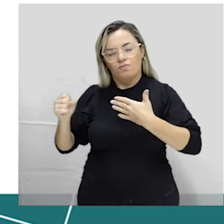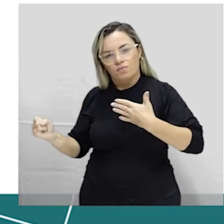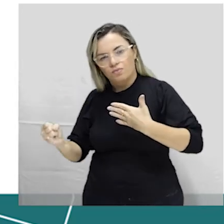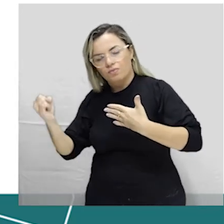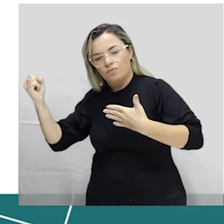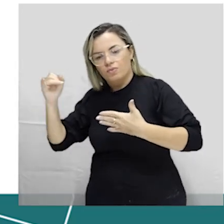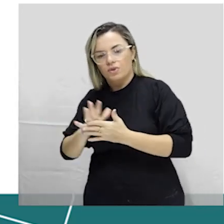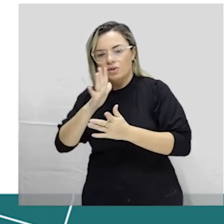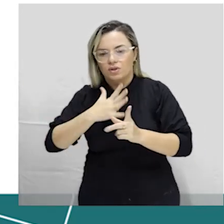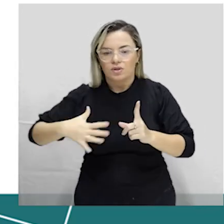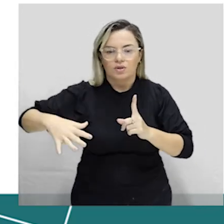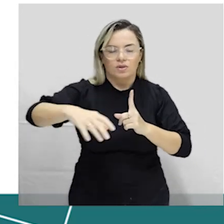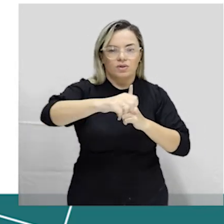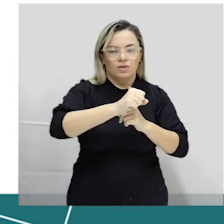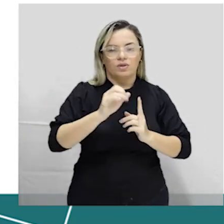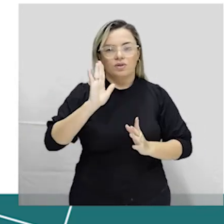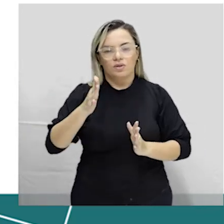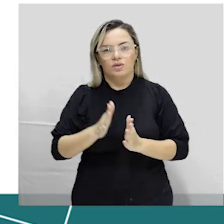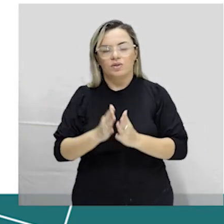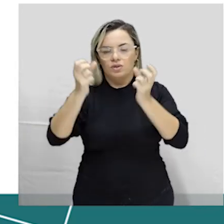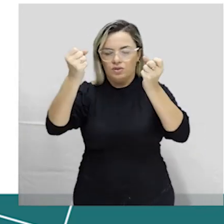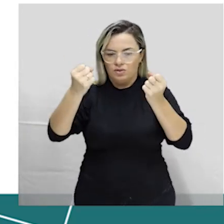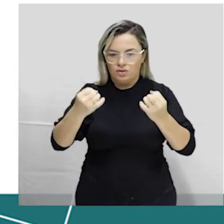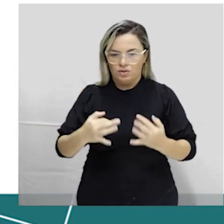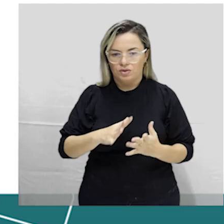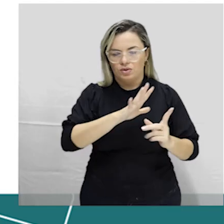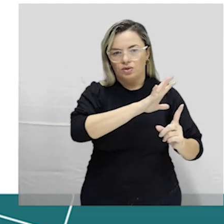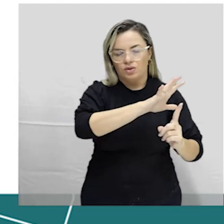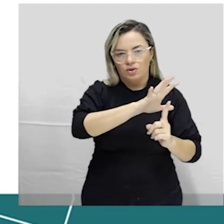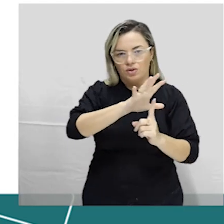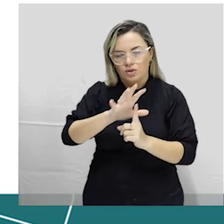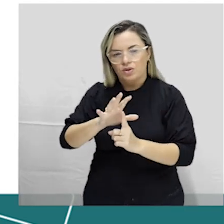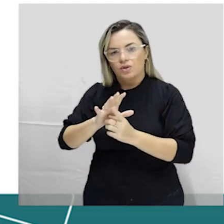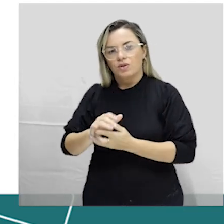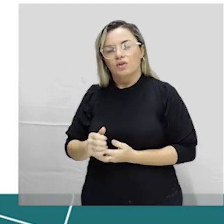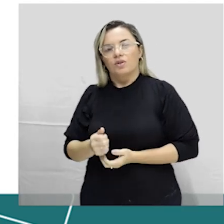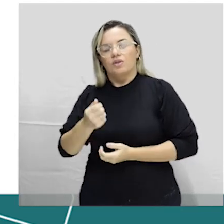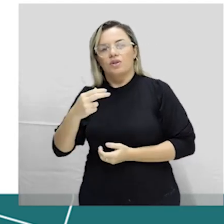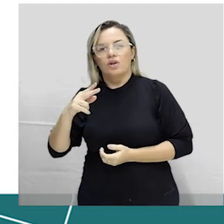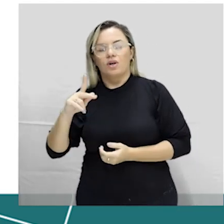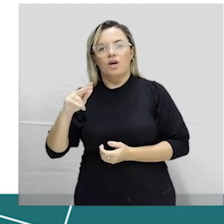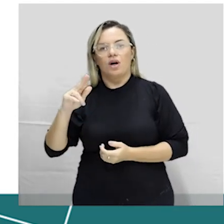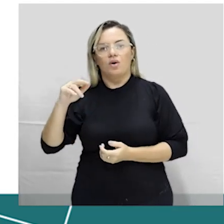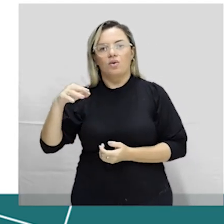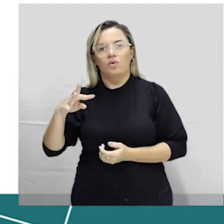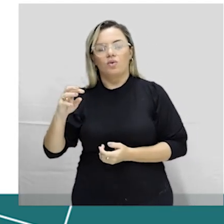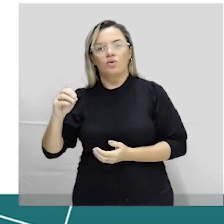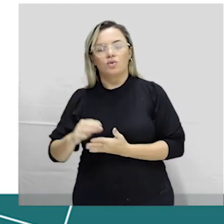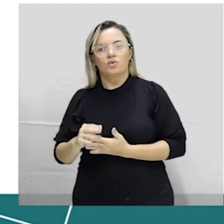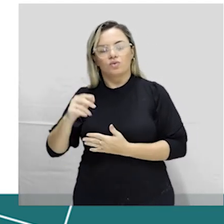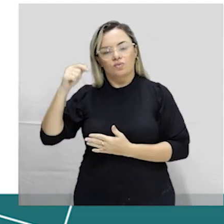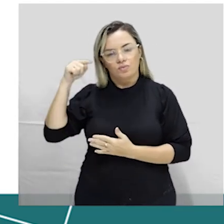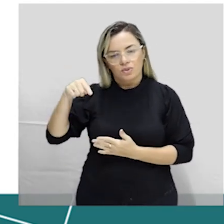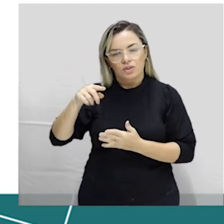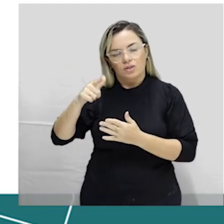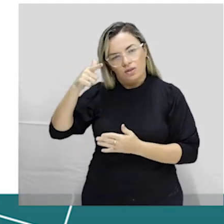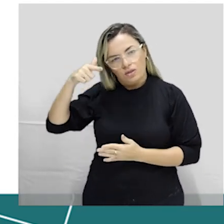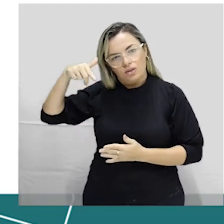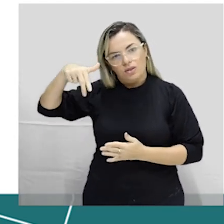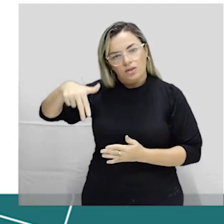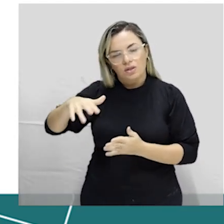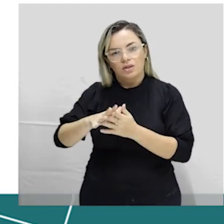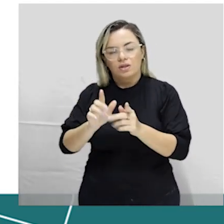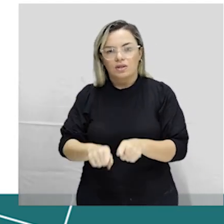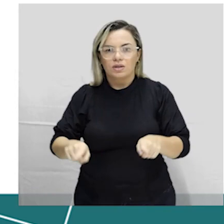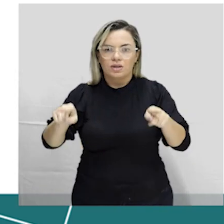da sociologia. Já falamos da contribuição de Augusto Comte, das ideias de Émile Durkheim,